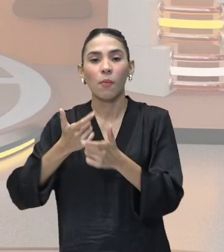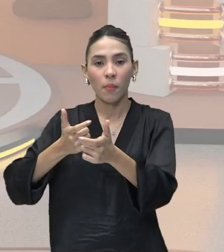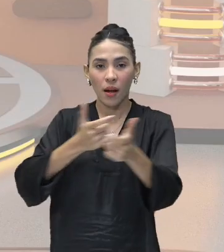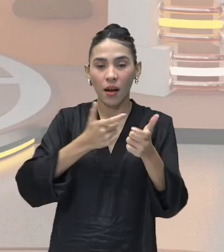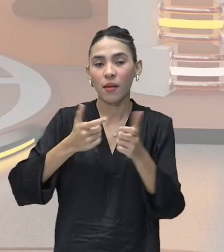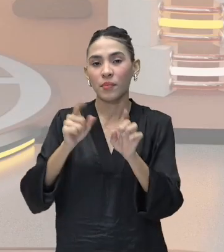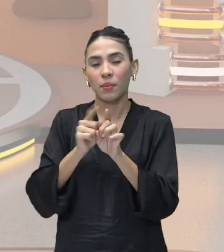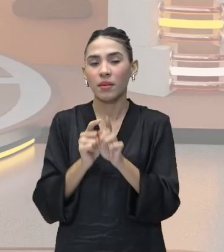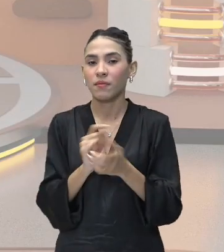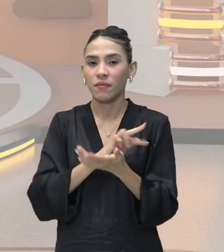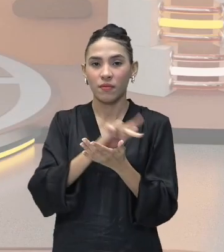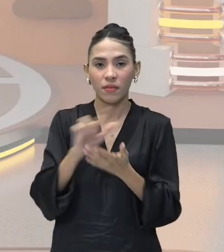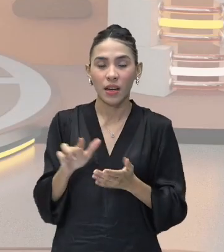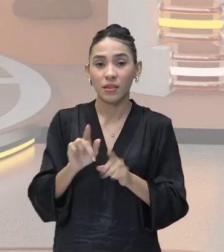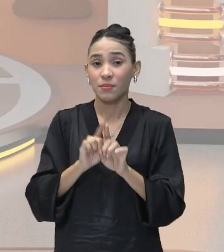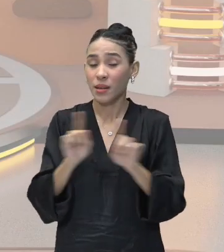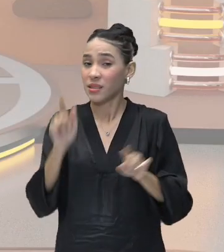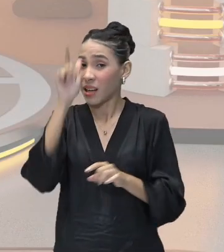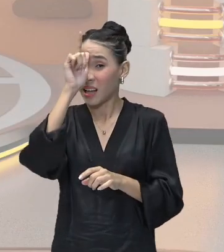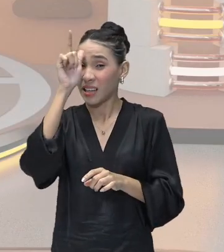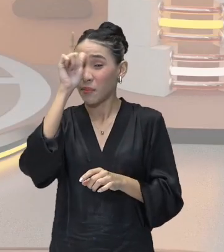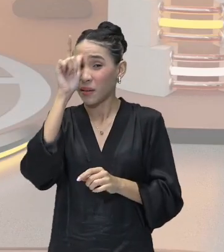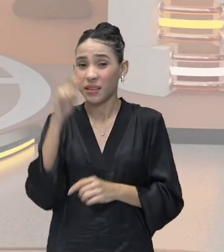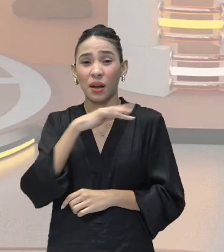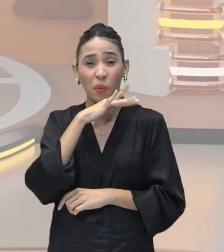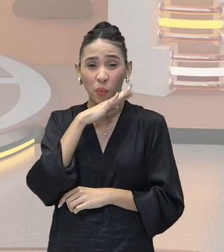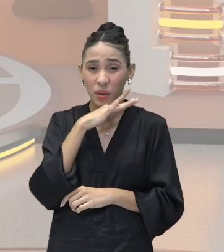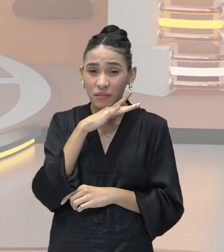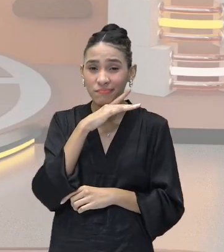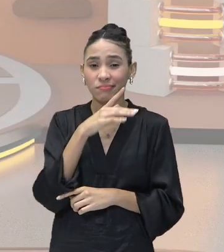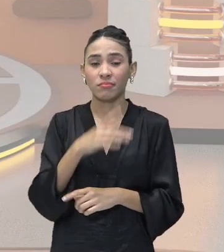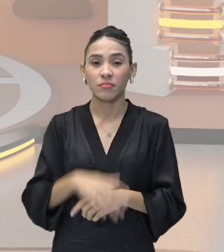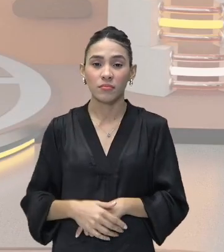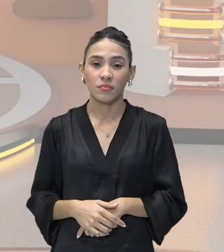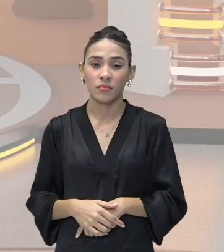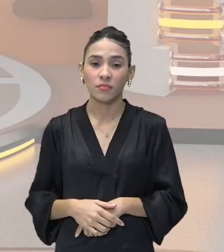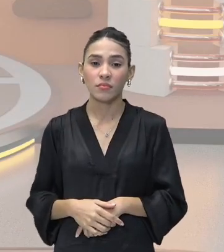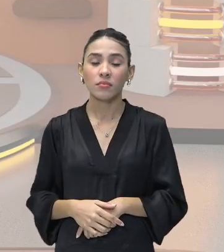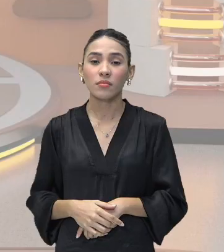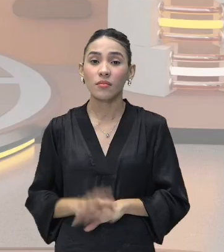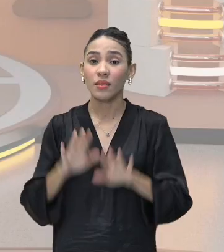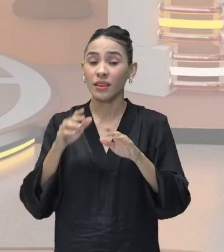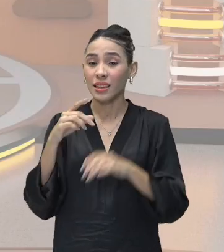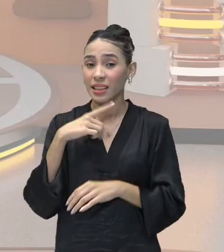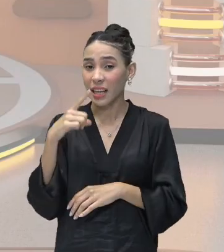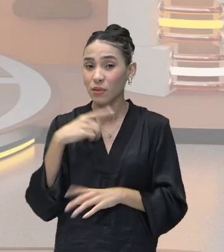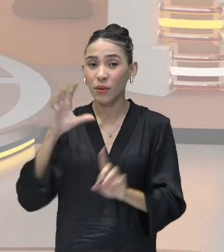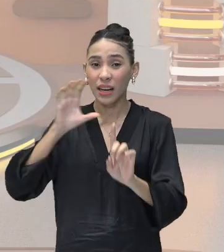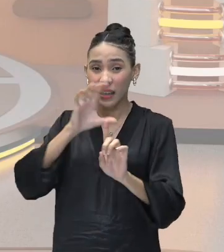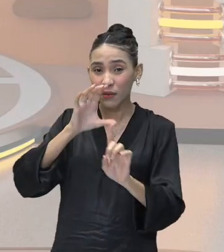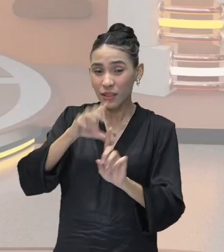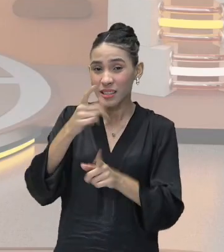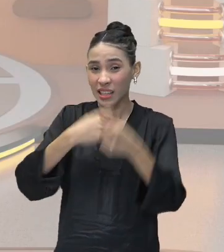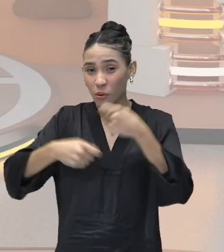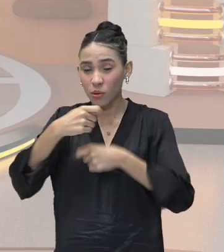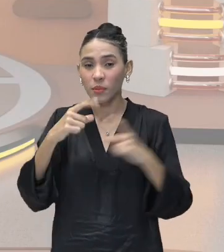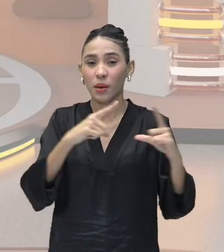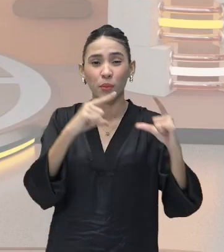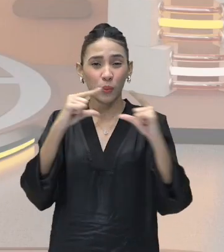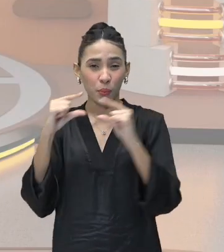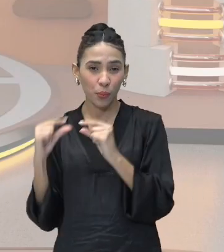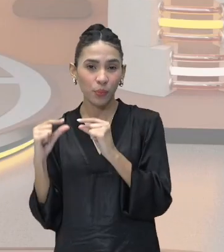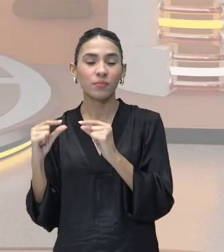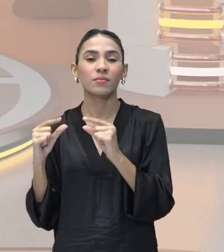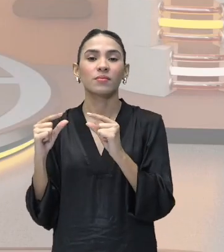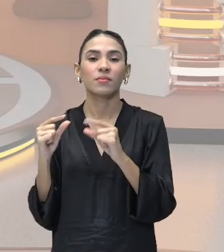questões. Então a Alemanha já não vinha muito bem das pernas. Com a quebra da economia também